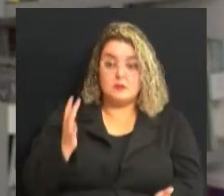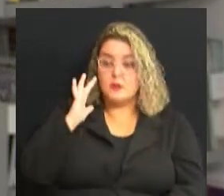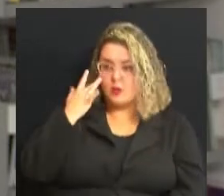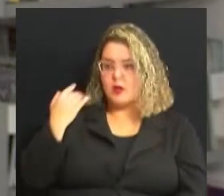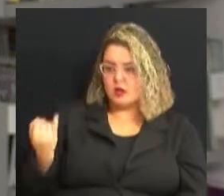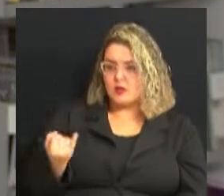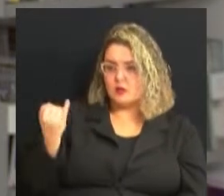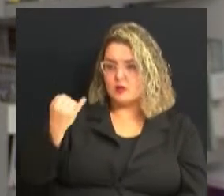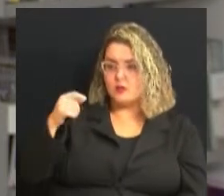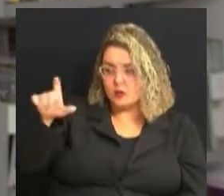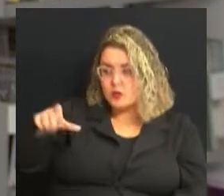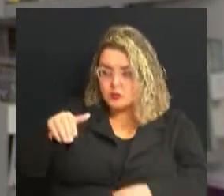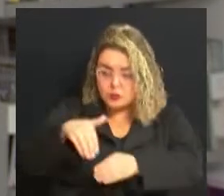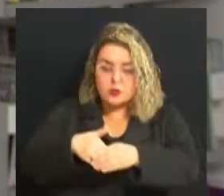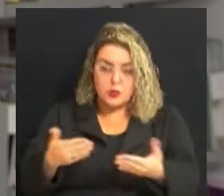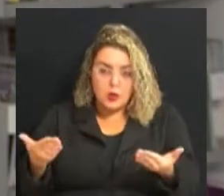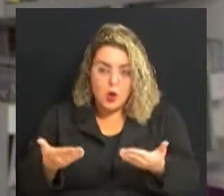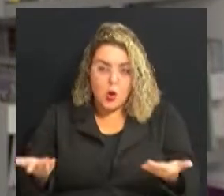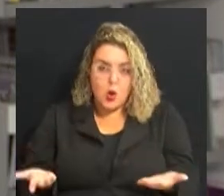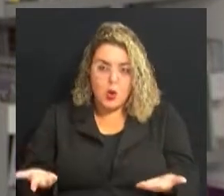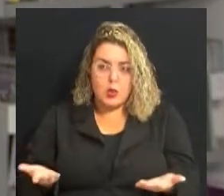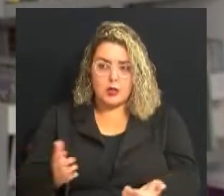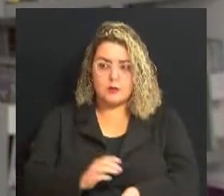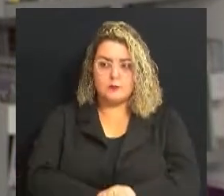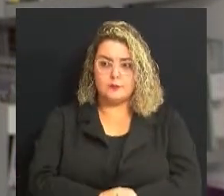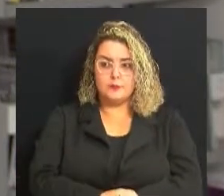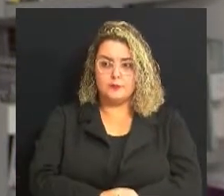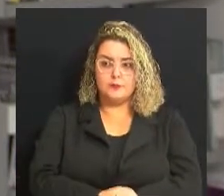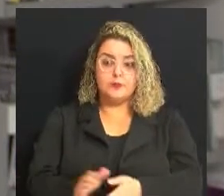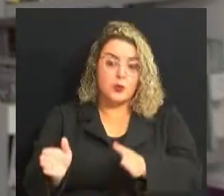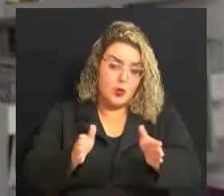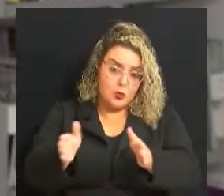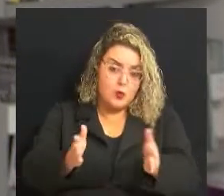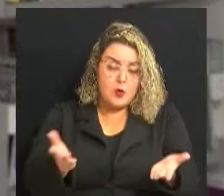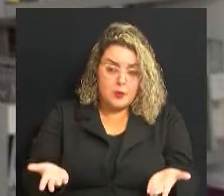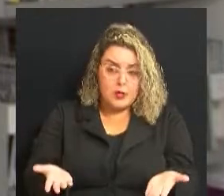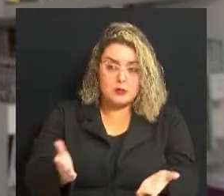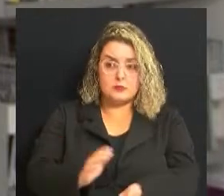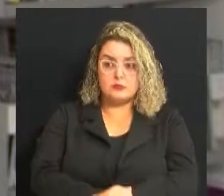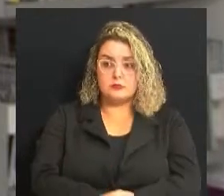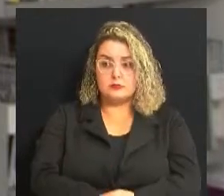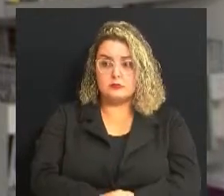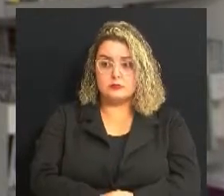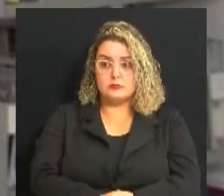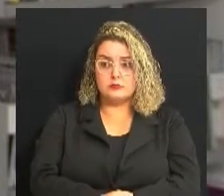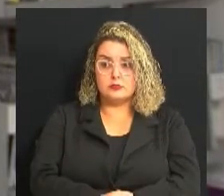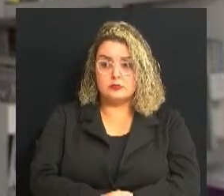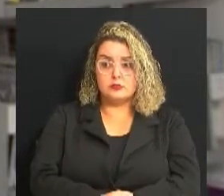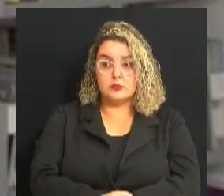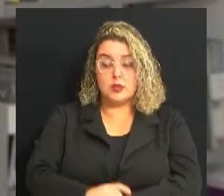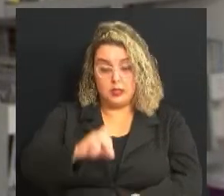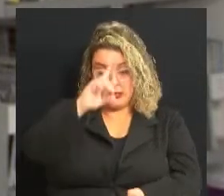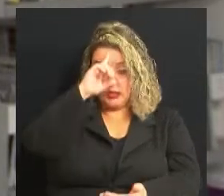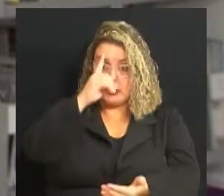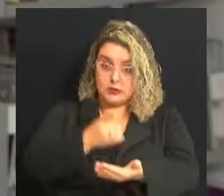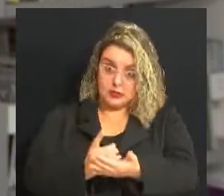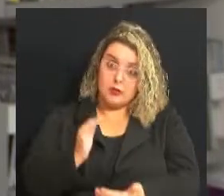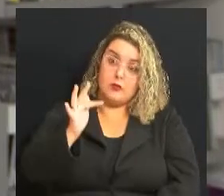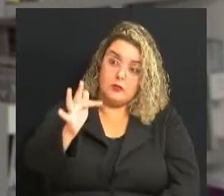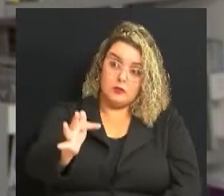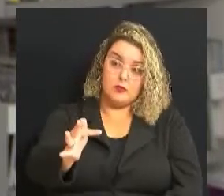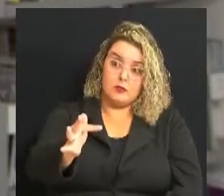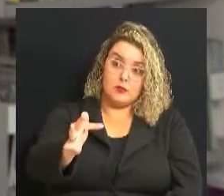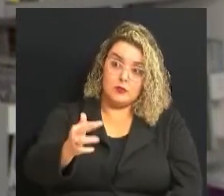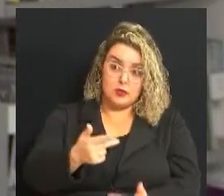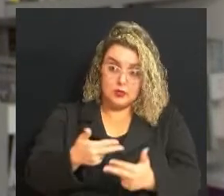eu acho que é importante tirar o título agora porque é uma é um momento assim de a gente tem que decidir o futuro